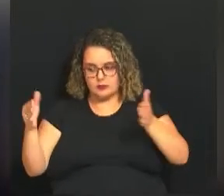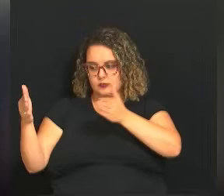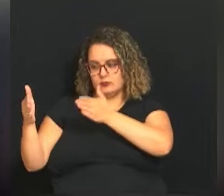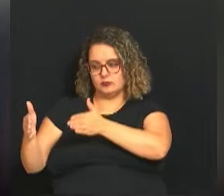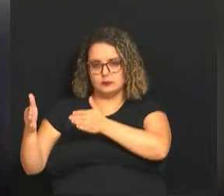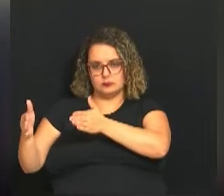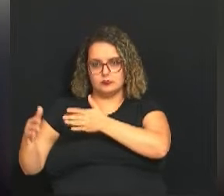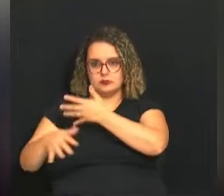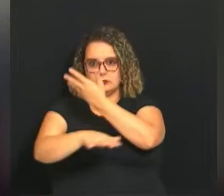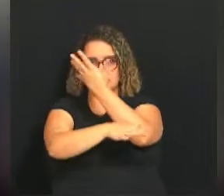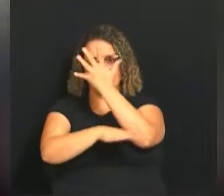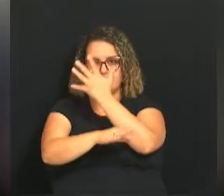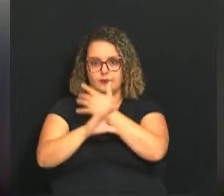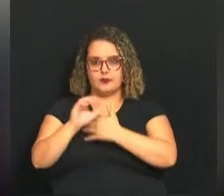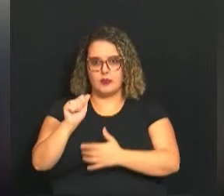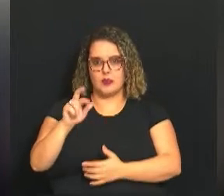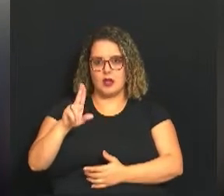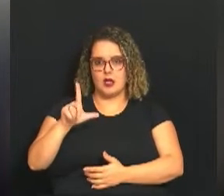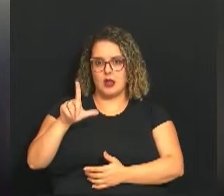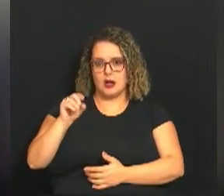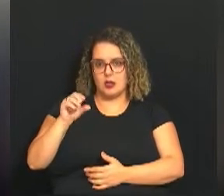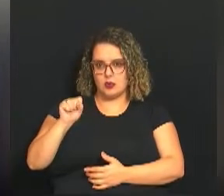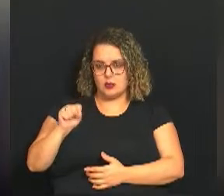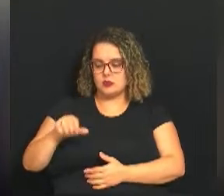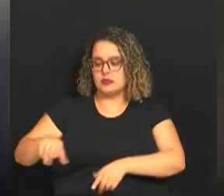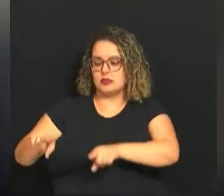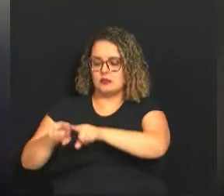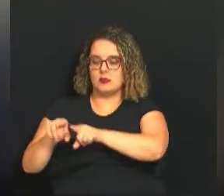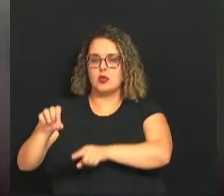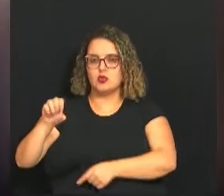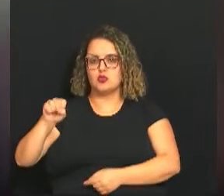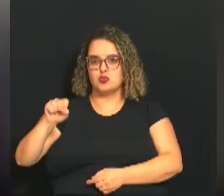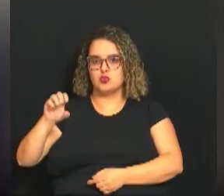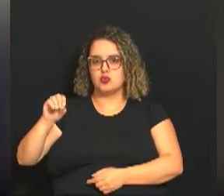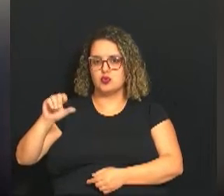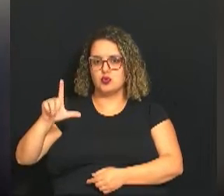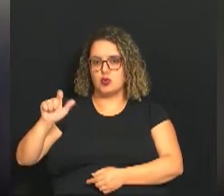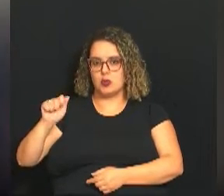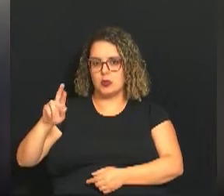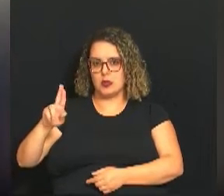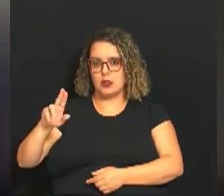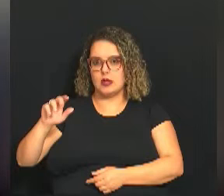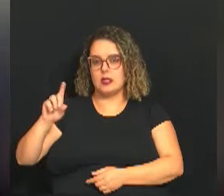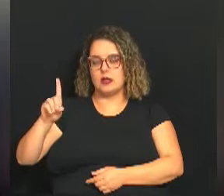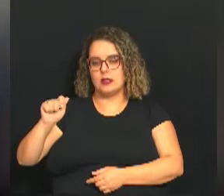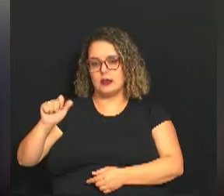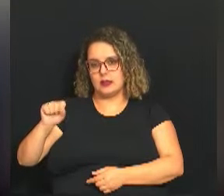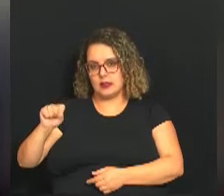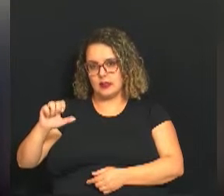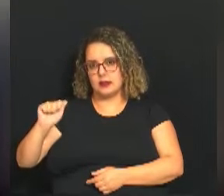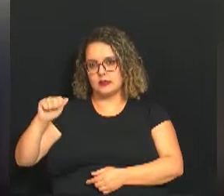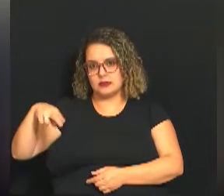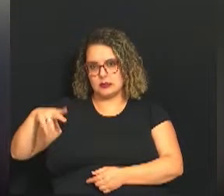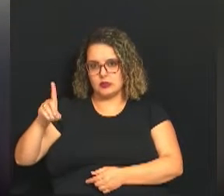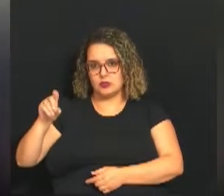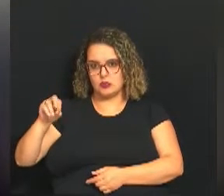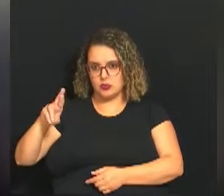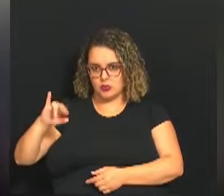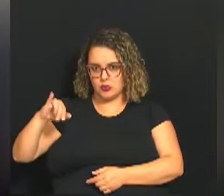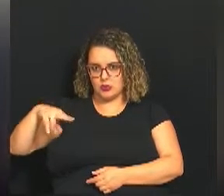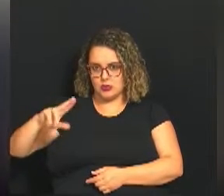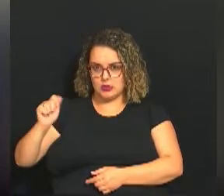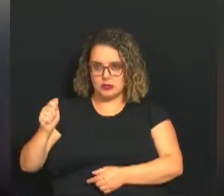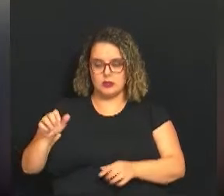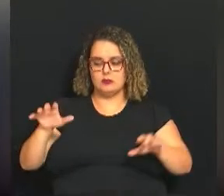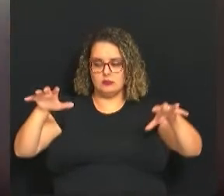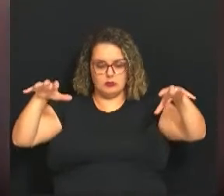Praça de Carlos Gomes. Ou seja, muito provavelmente nós teremos, dentro desses próximos 2 anos, os 2